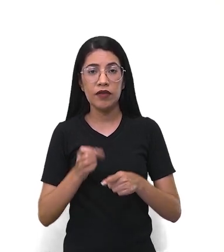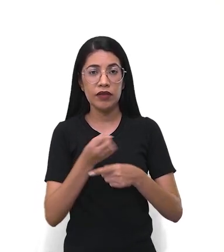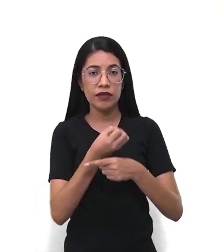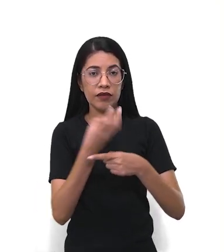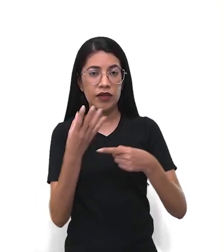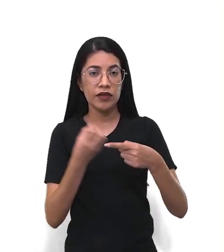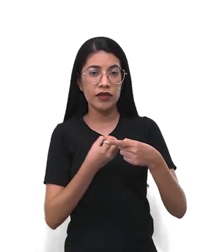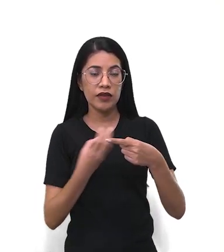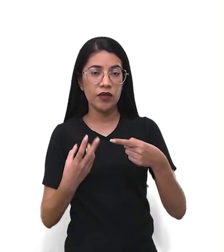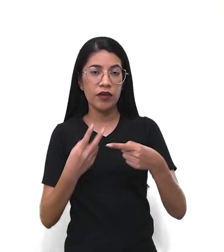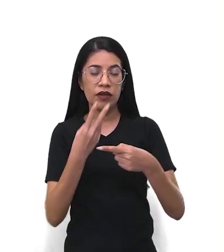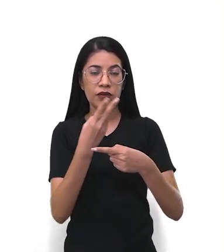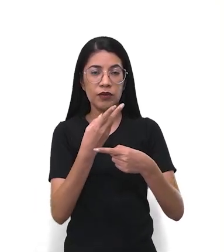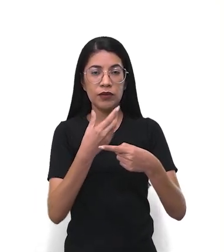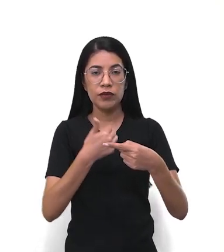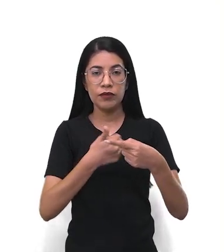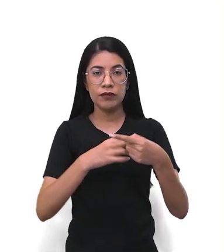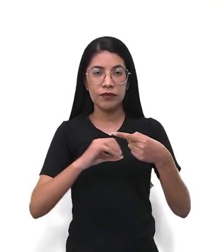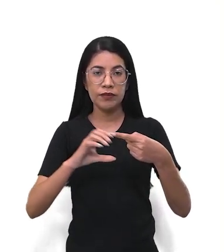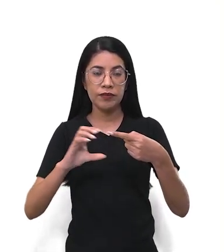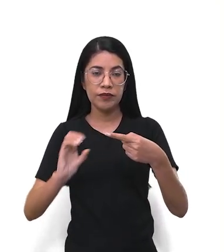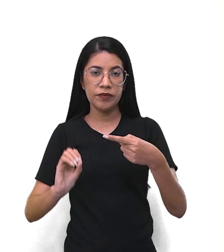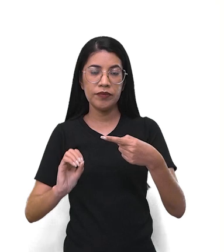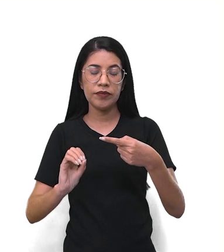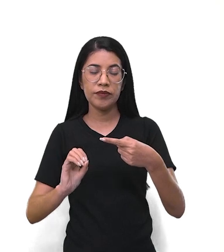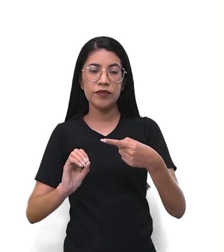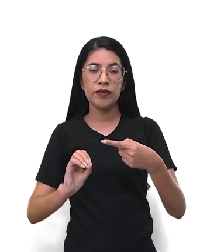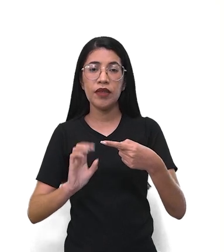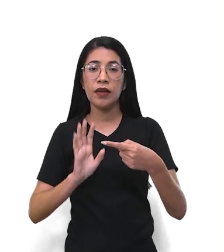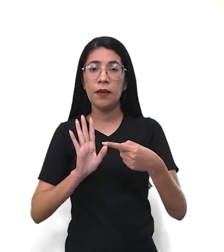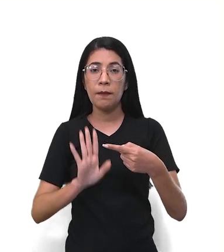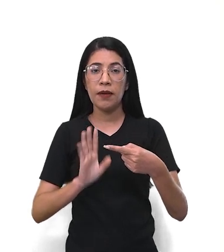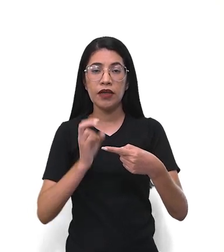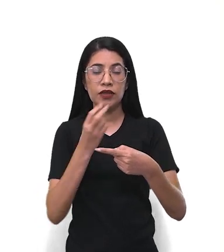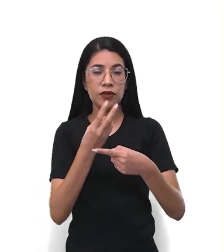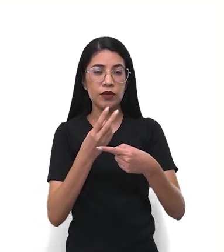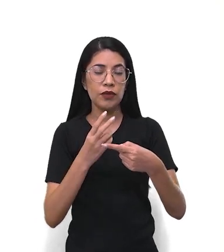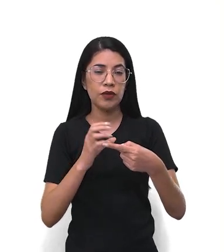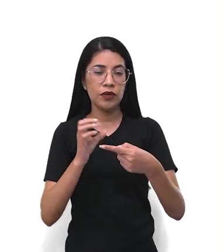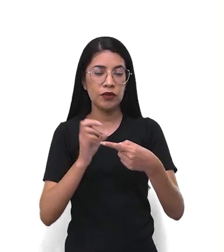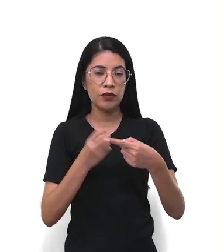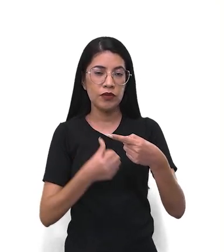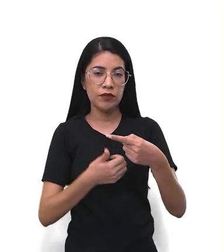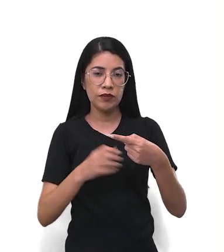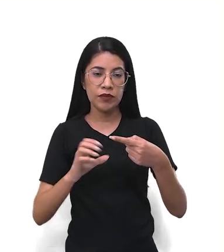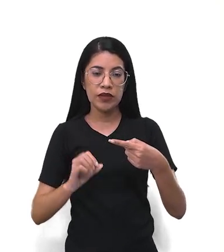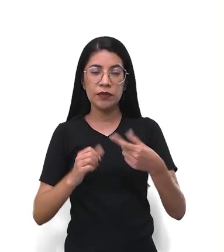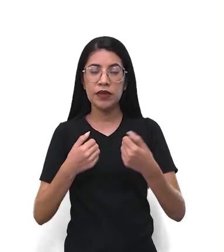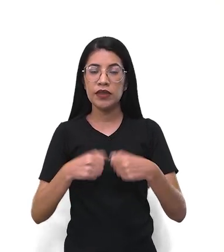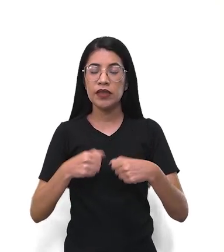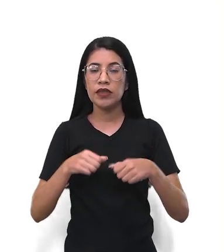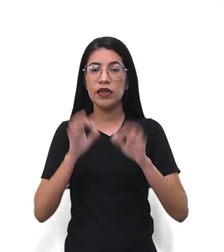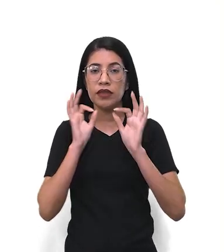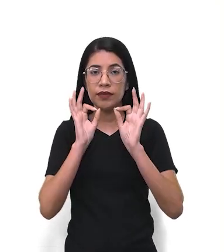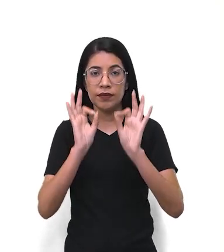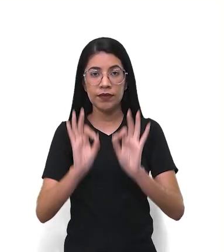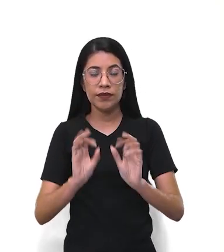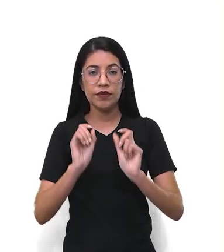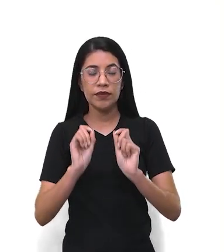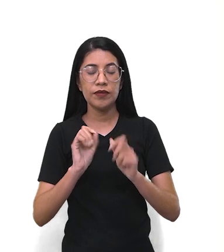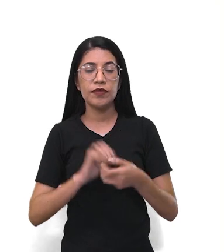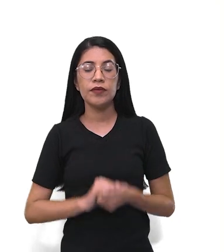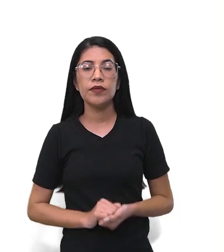ficar 2 sobre 100, tá? Só que no caso de 2%, ó, você já tem que tomar cuidado, que você vai andar